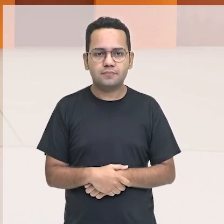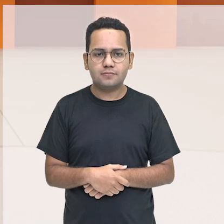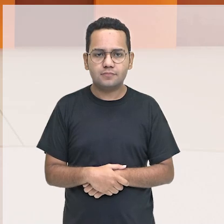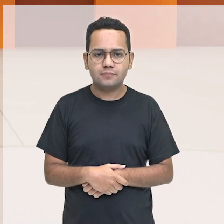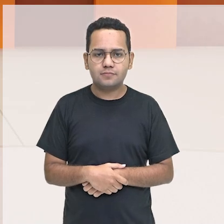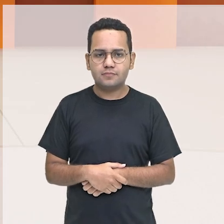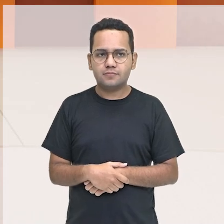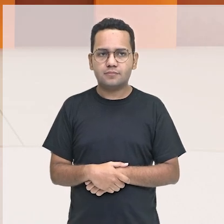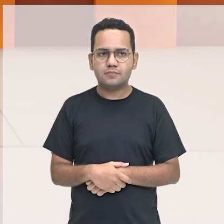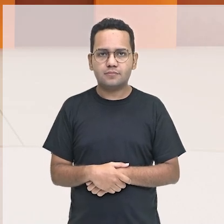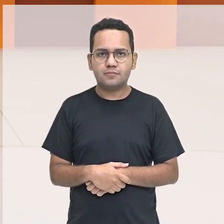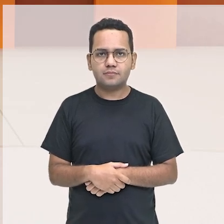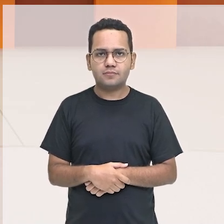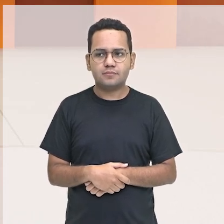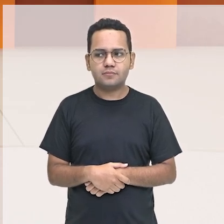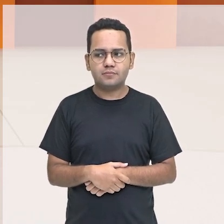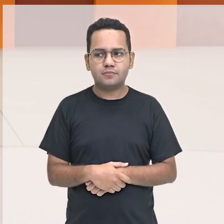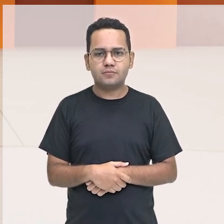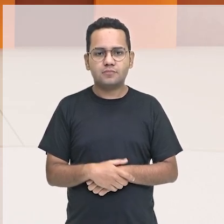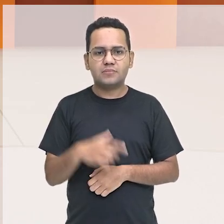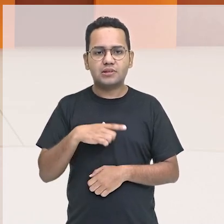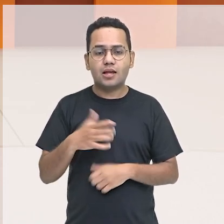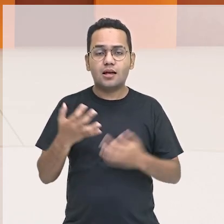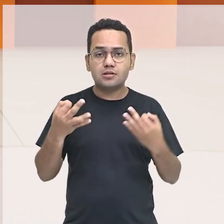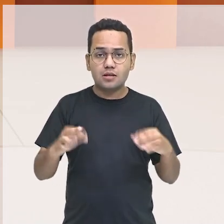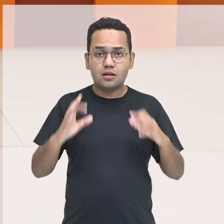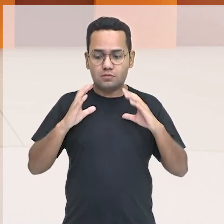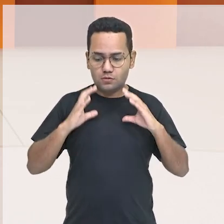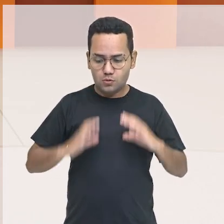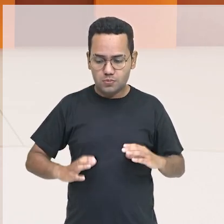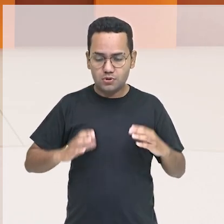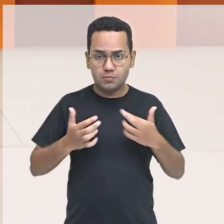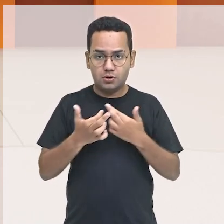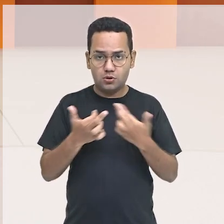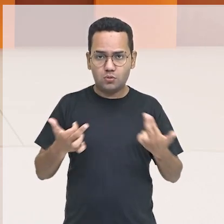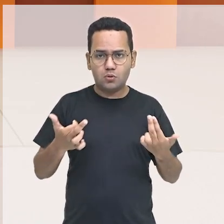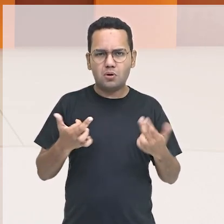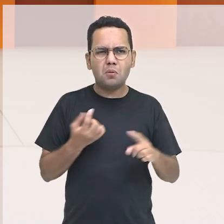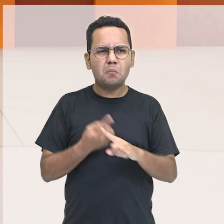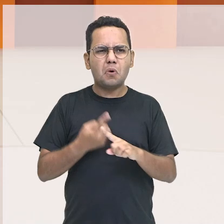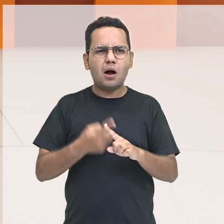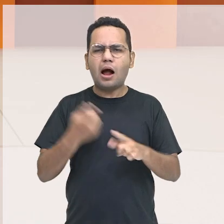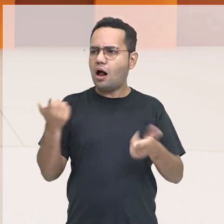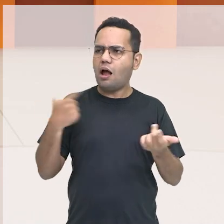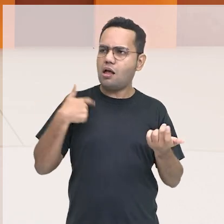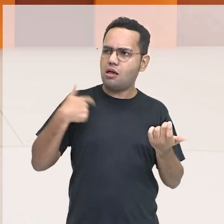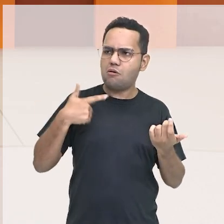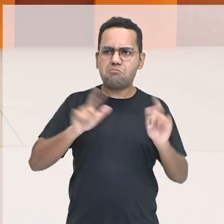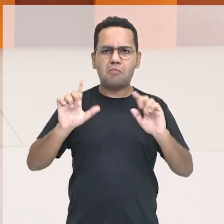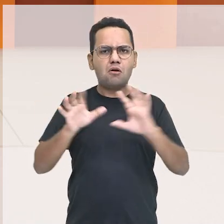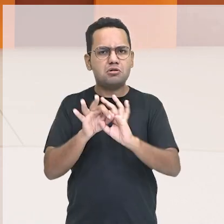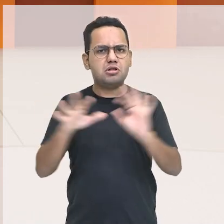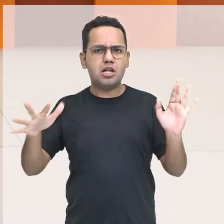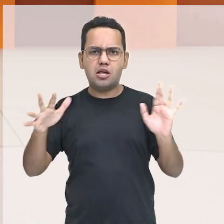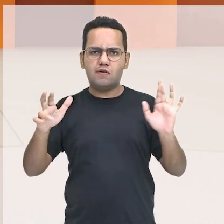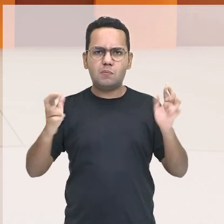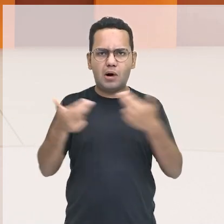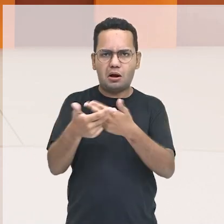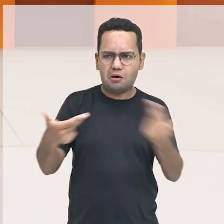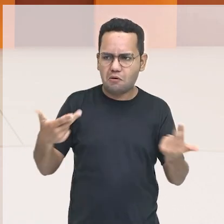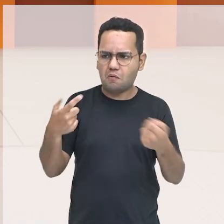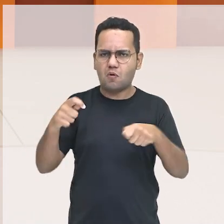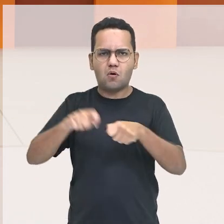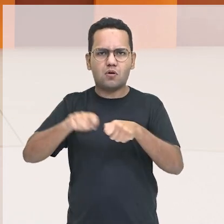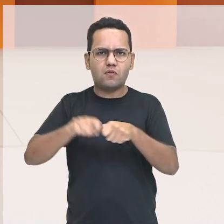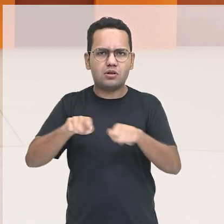comportamento, de conhecimento, de compreensão de que eu não faço tudo o que eu quero, porque eu vivo numa sociedade, a sociedade tem regras,